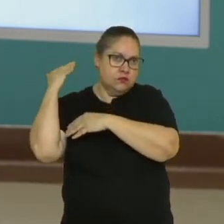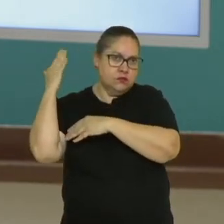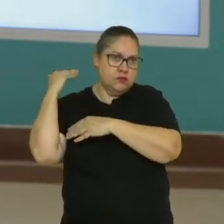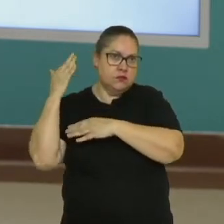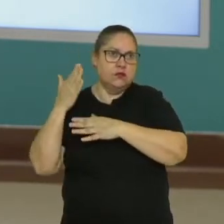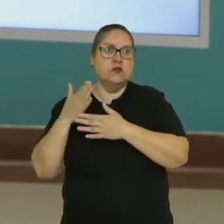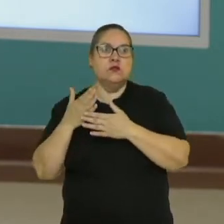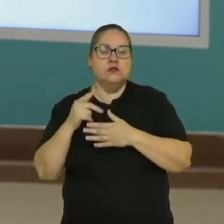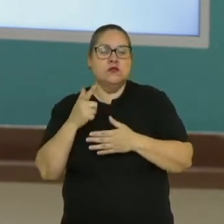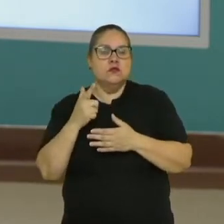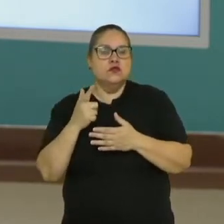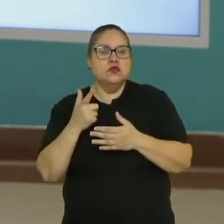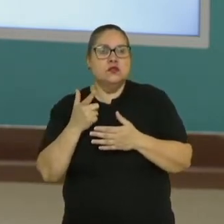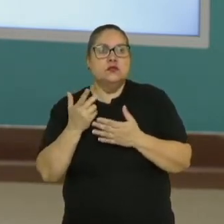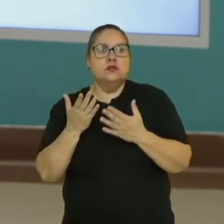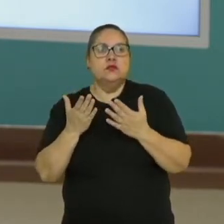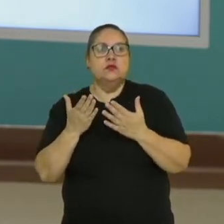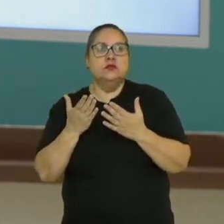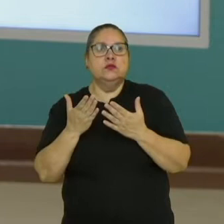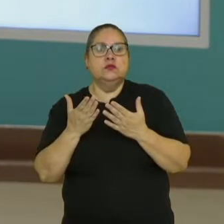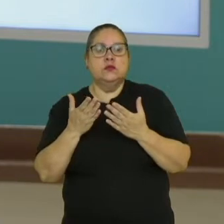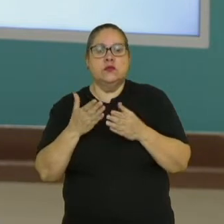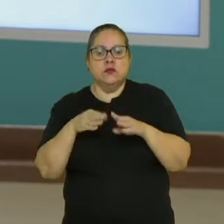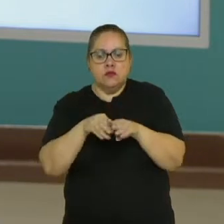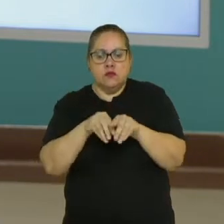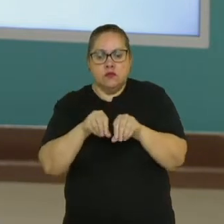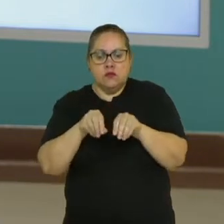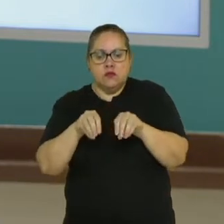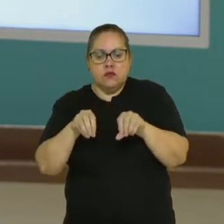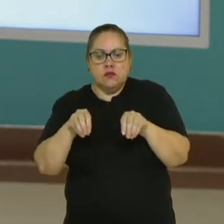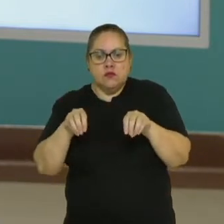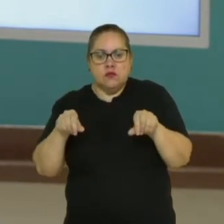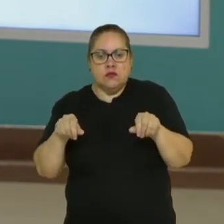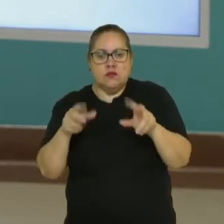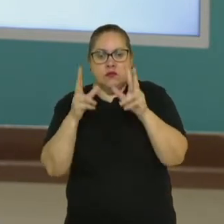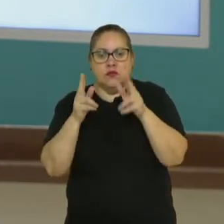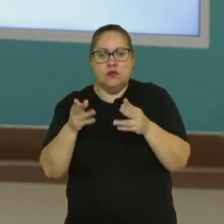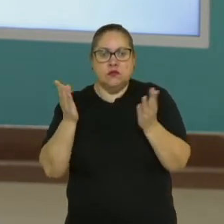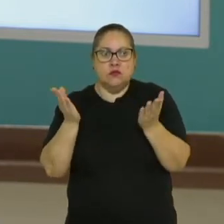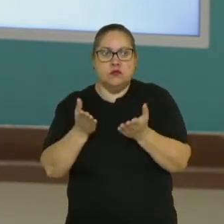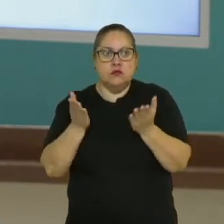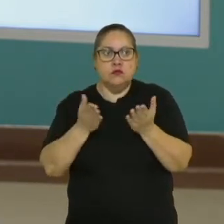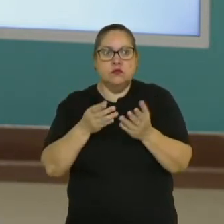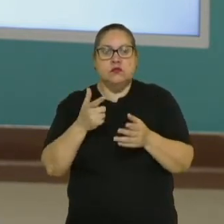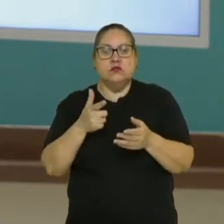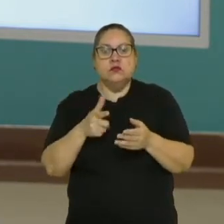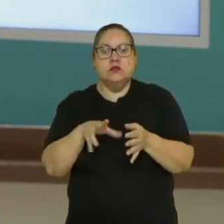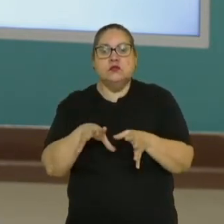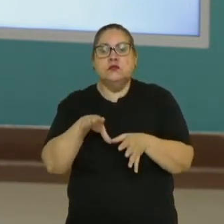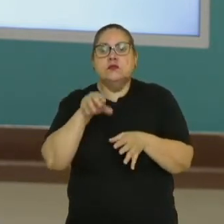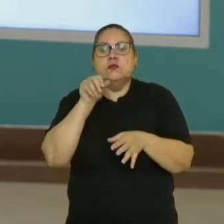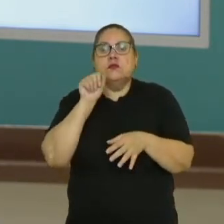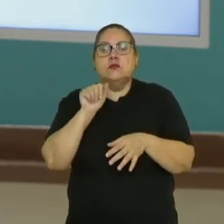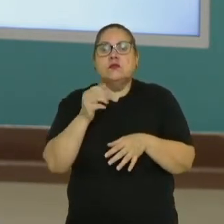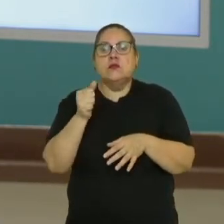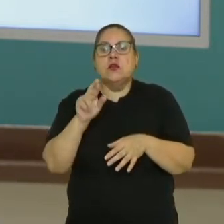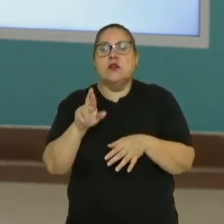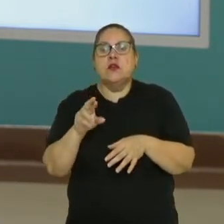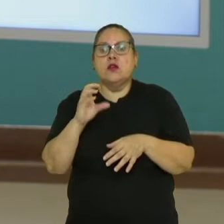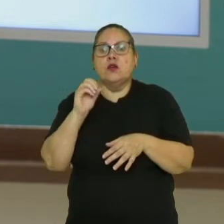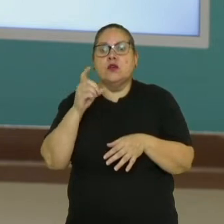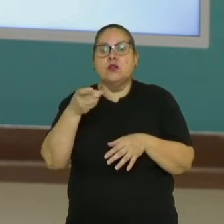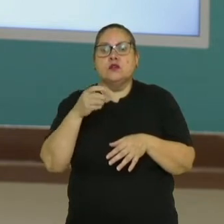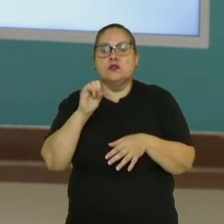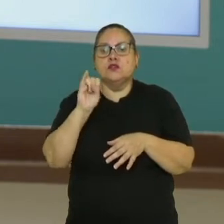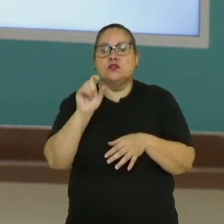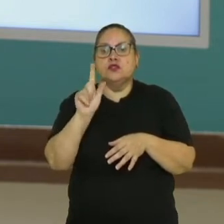atrás, não existia uma atmosfera parecida com a de agora. Não tinha oxigênio para os seres